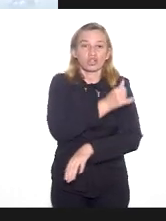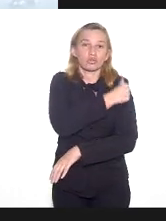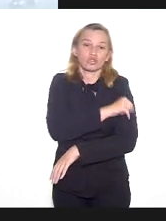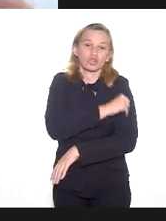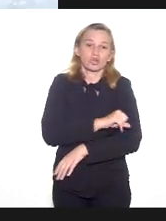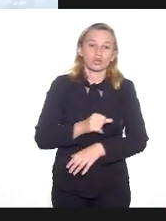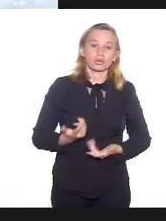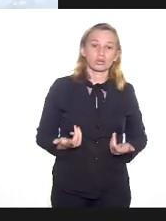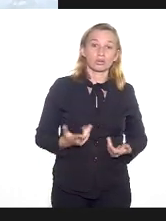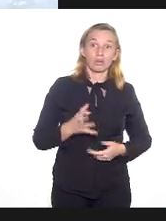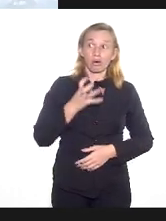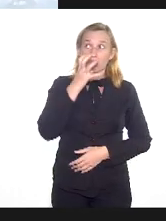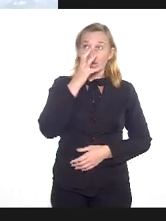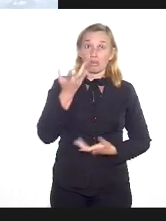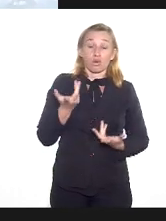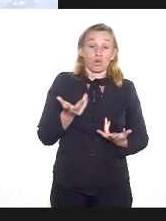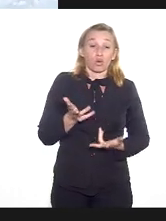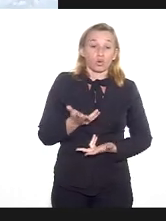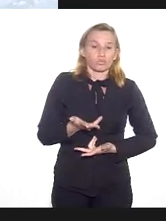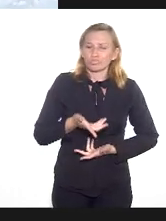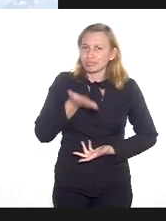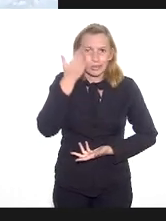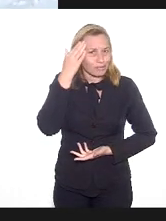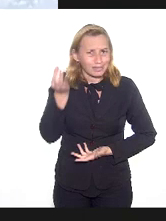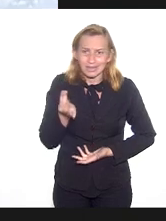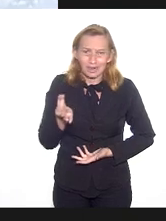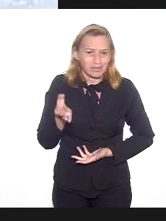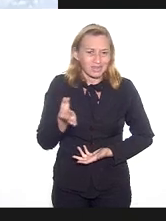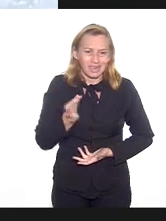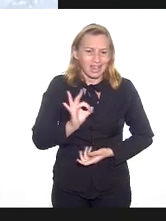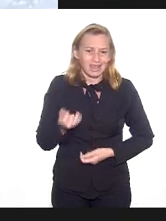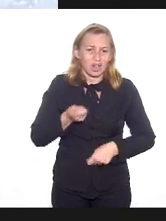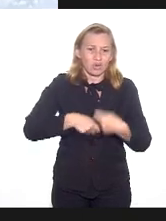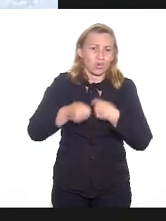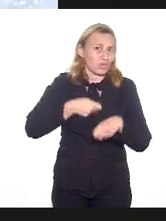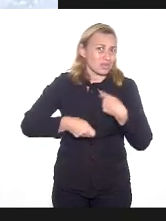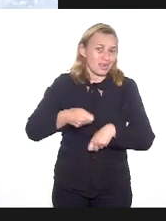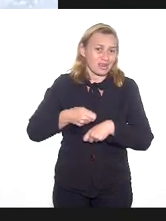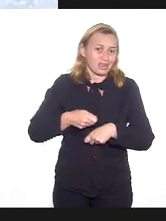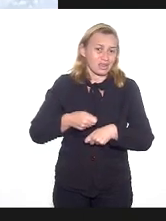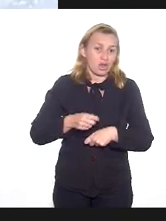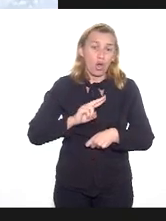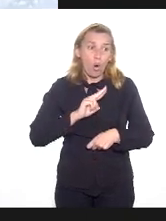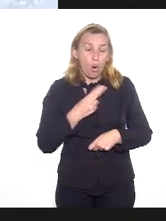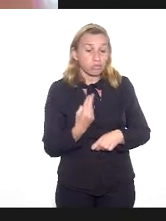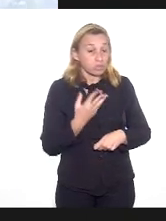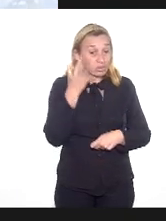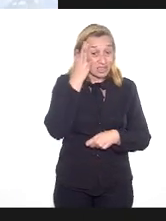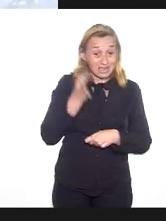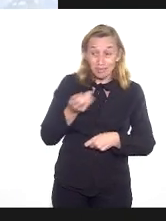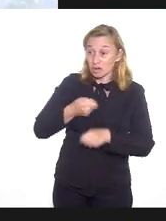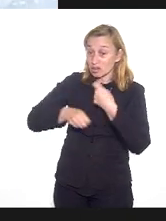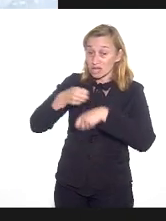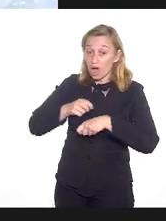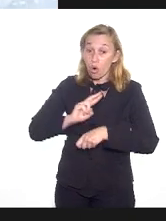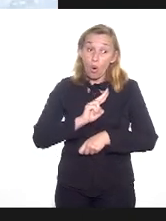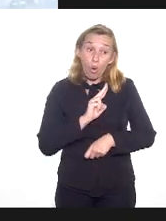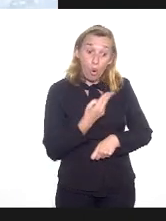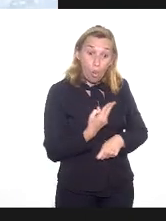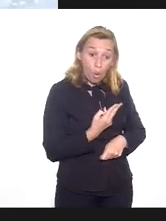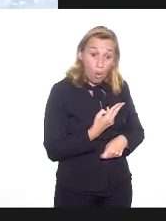é impressionante como ele não sabe negociar. Ou não sabe negociar por conveniência, ou não sabe negociar